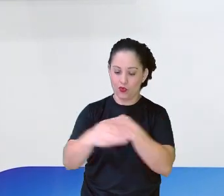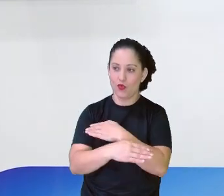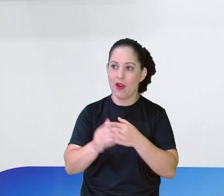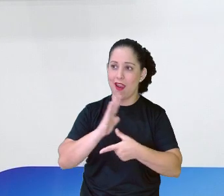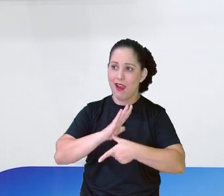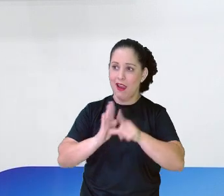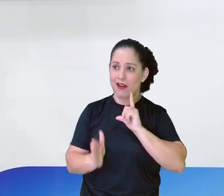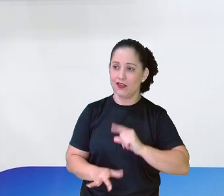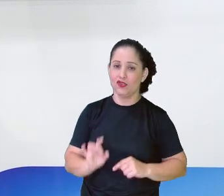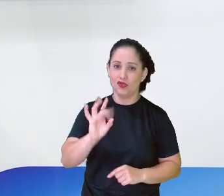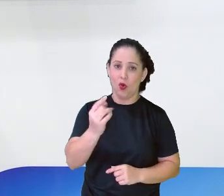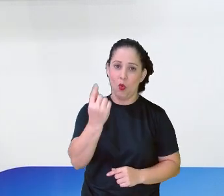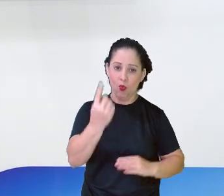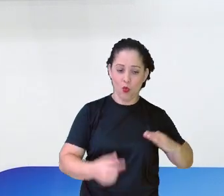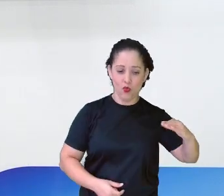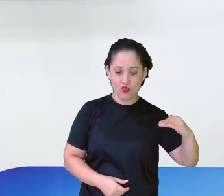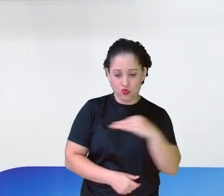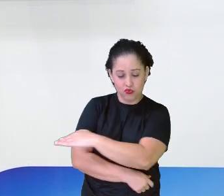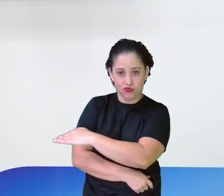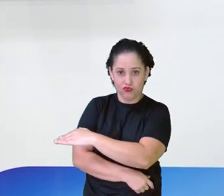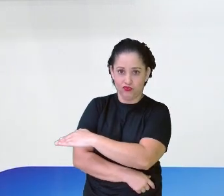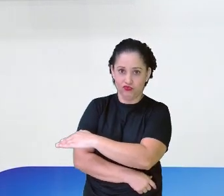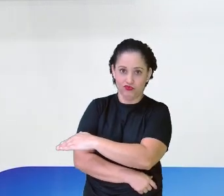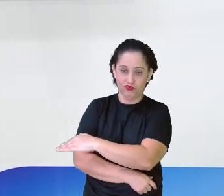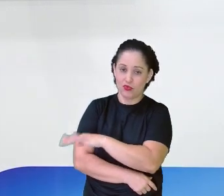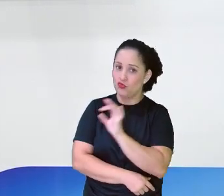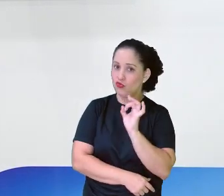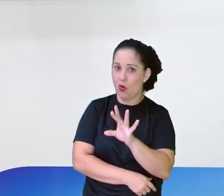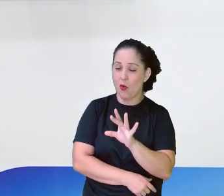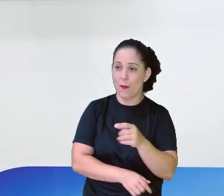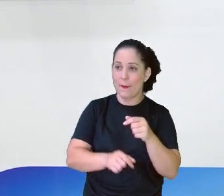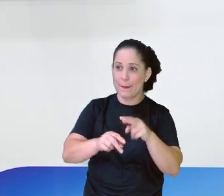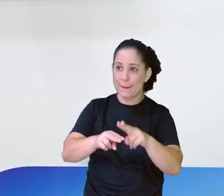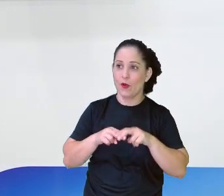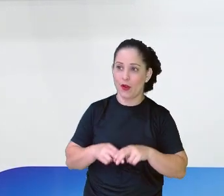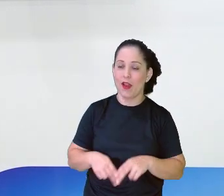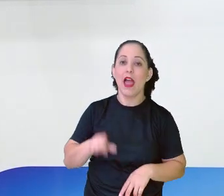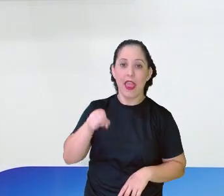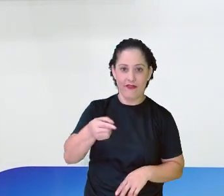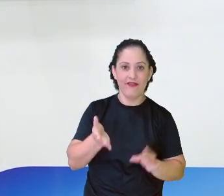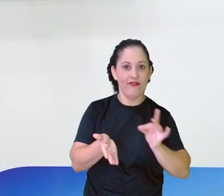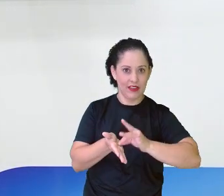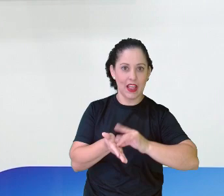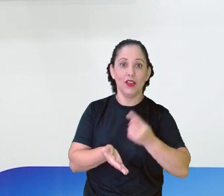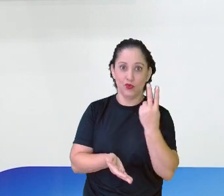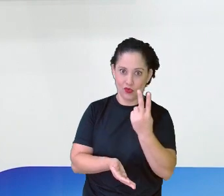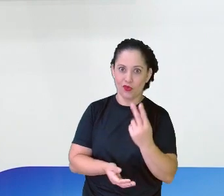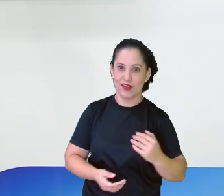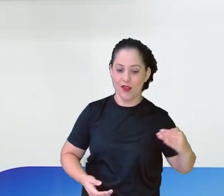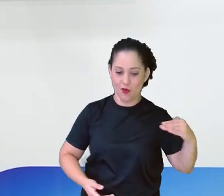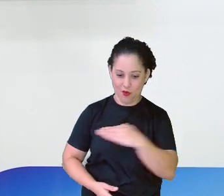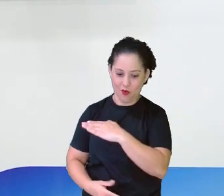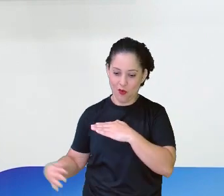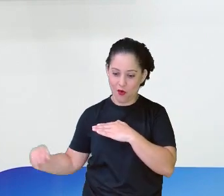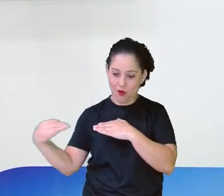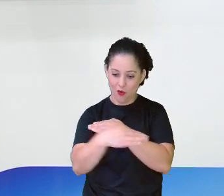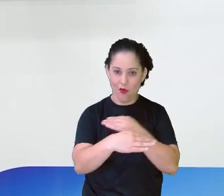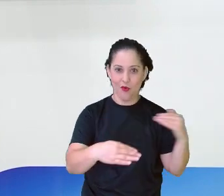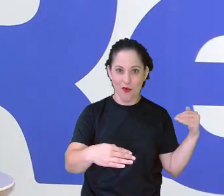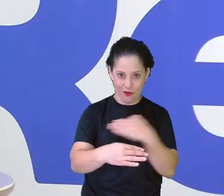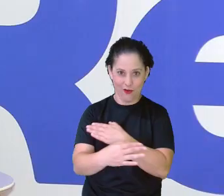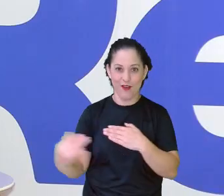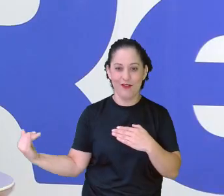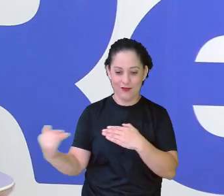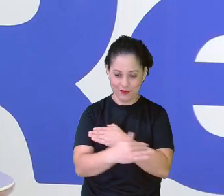tinha uma mão, porque também não tinha... já me confirmaram ali, ó, são os dois, tá vendo, professora Mauricéia? Essa produção é